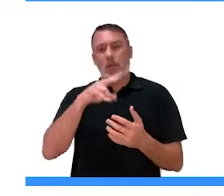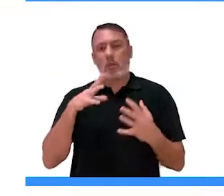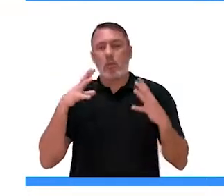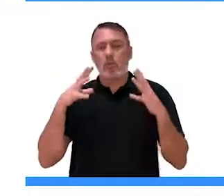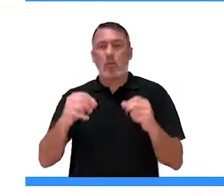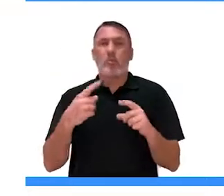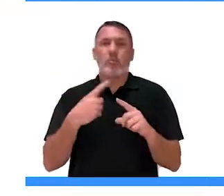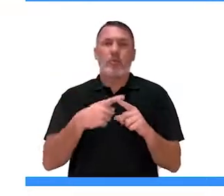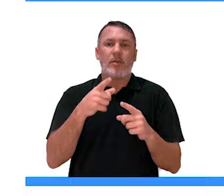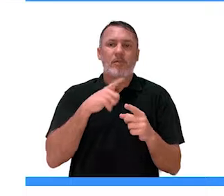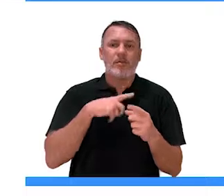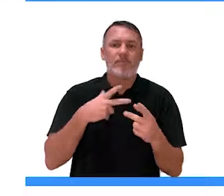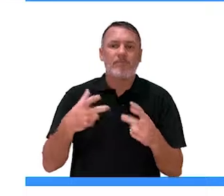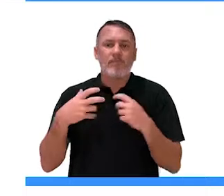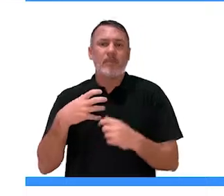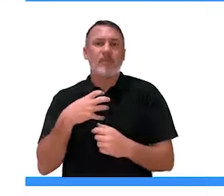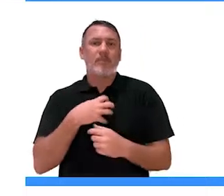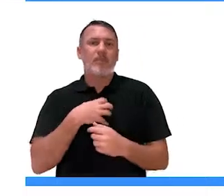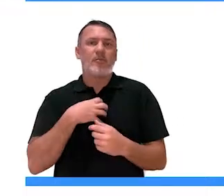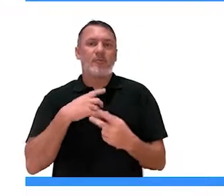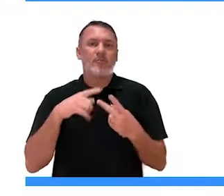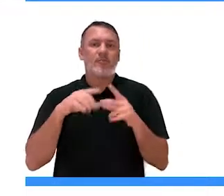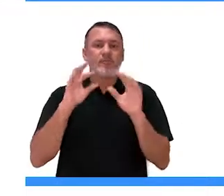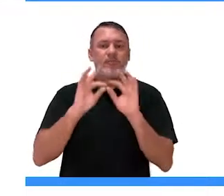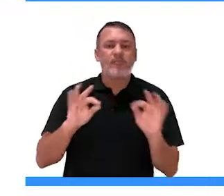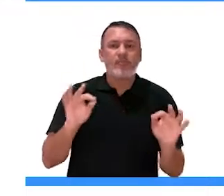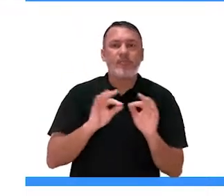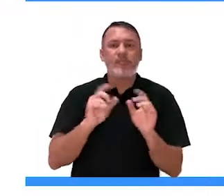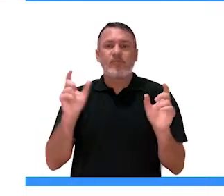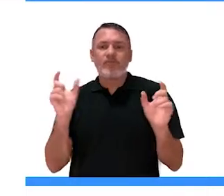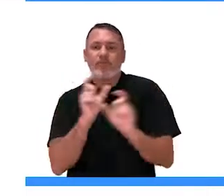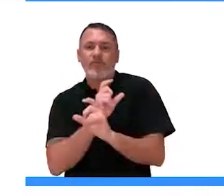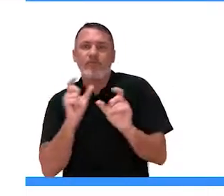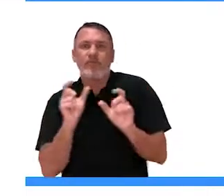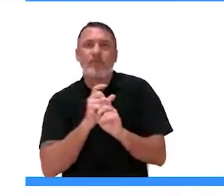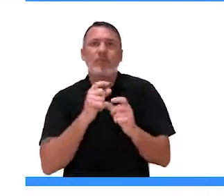todo, porque pode ter interpretação ali semântica, sintática,